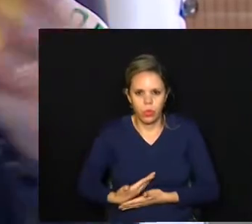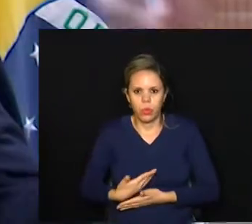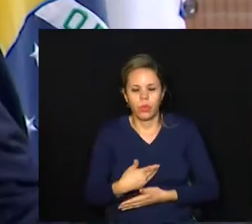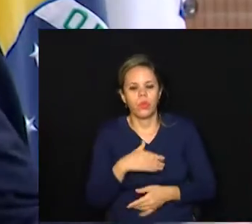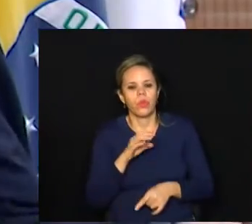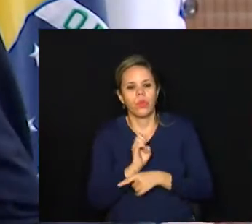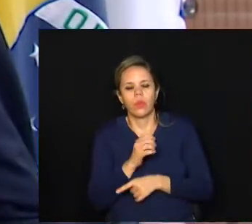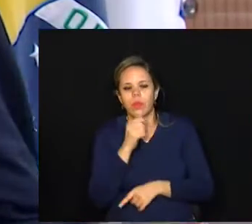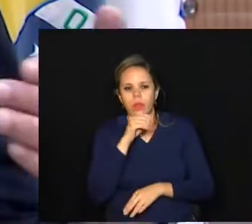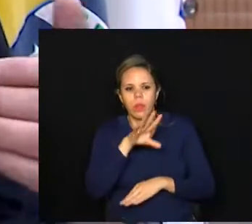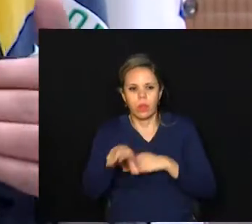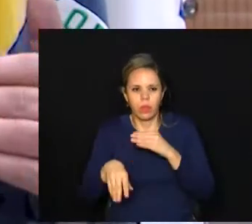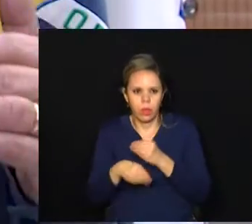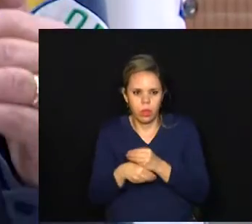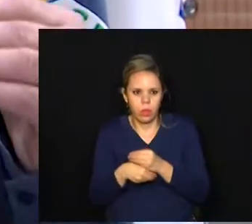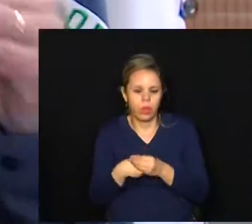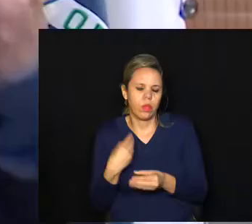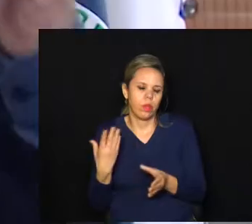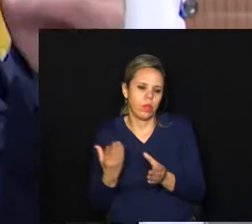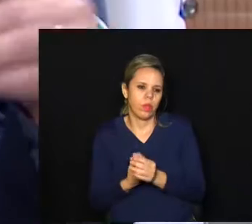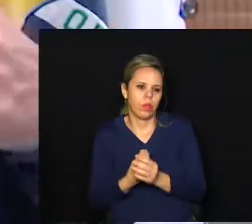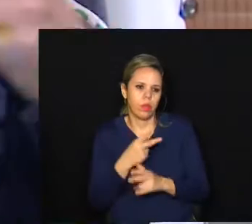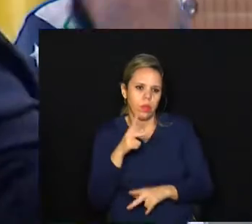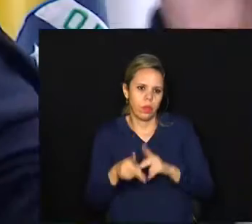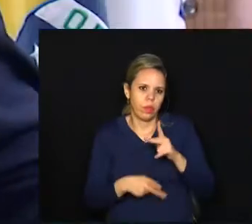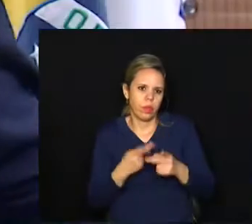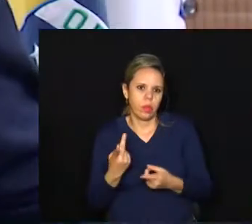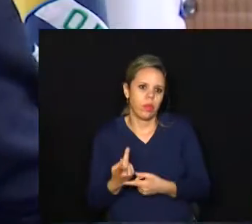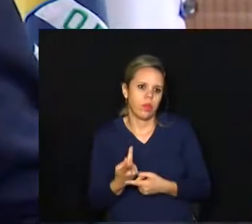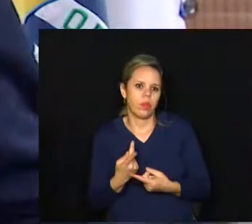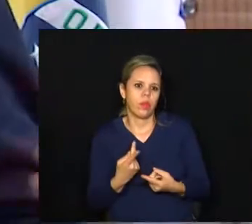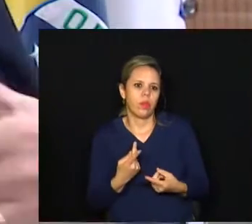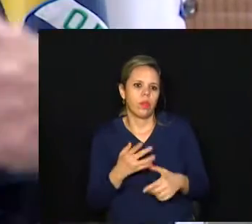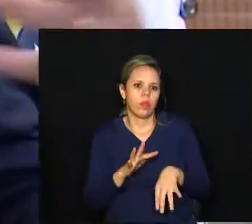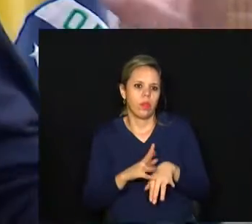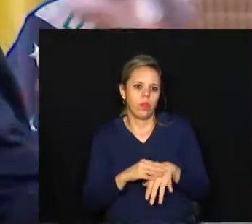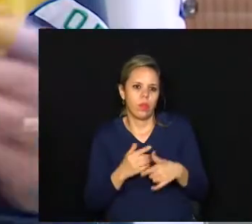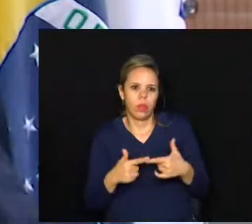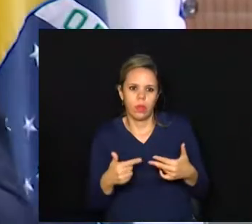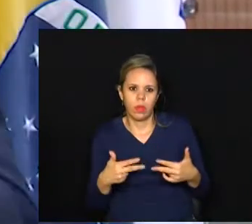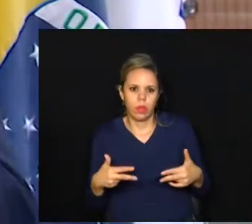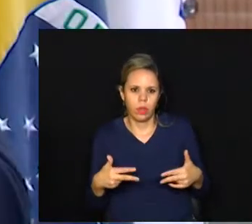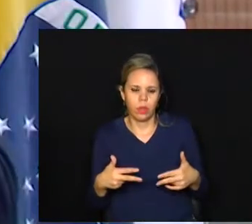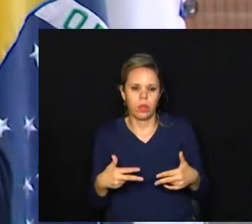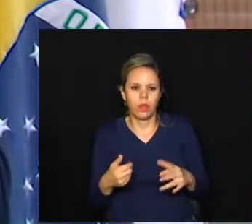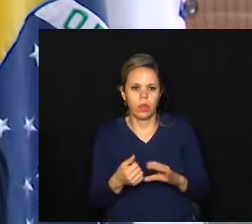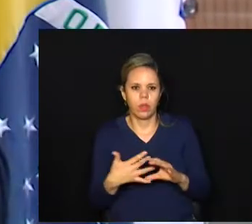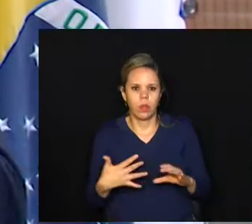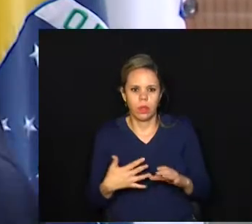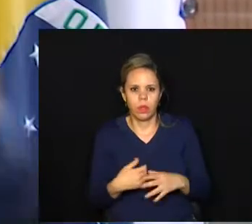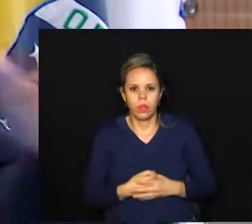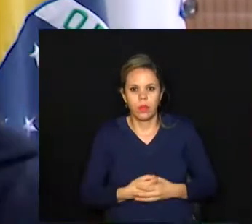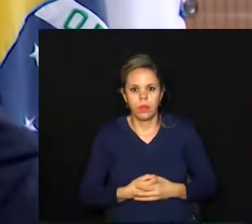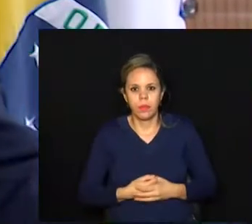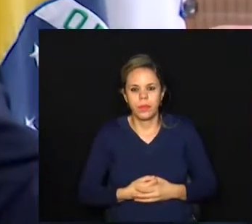começou a incluir pessoas portadoras de comorbidades, com algumas características